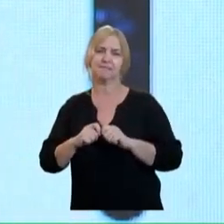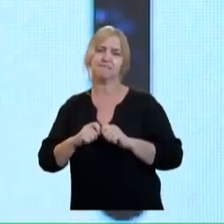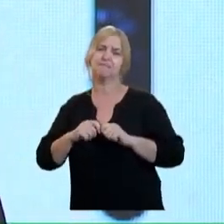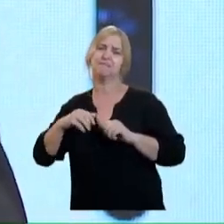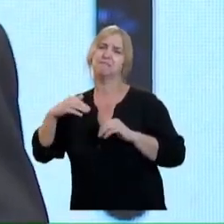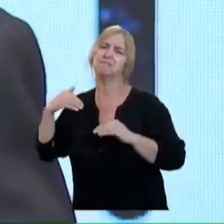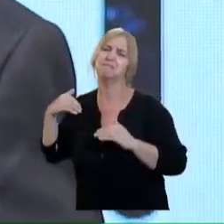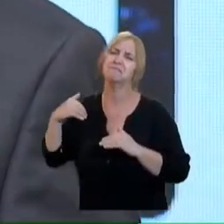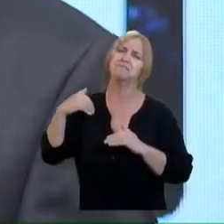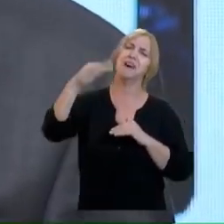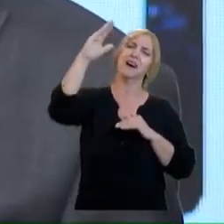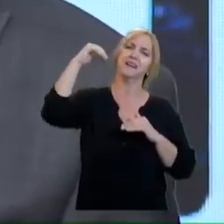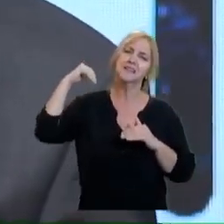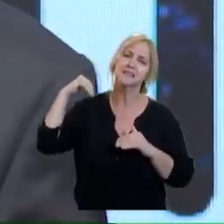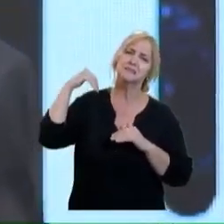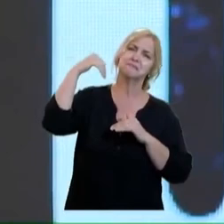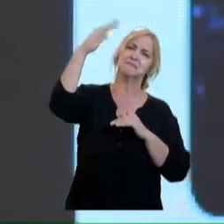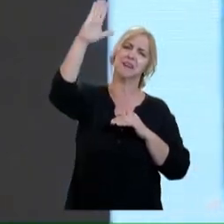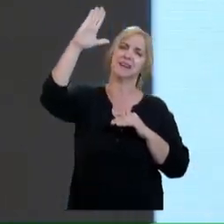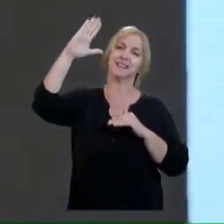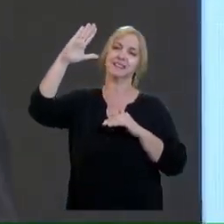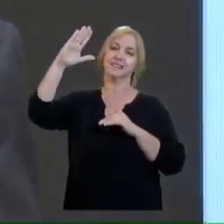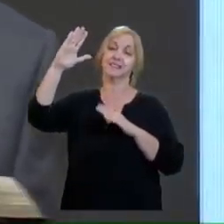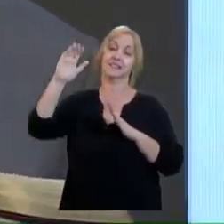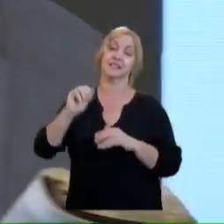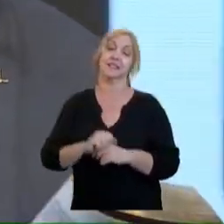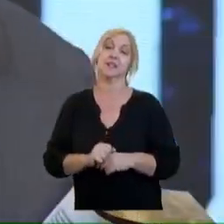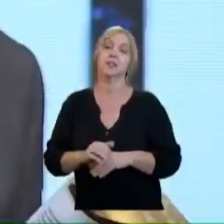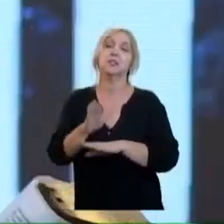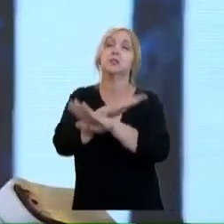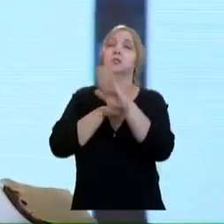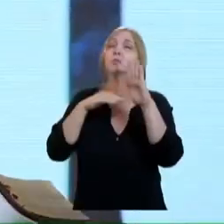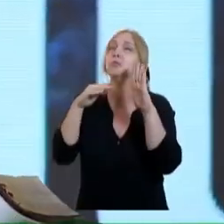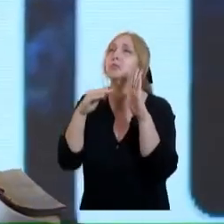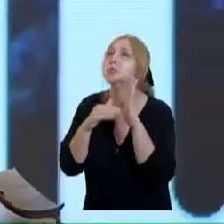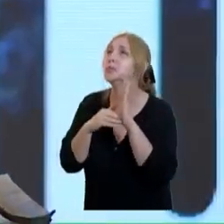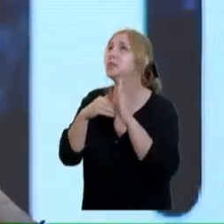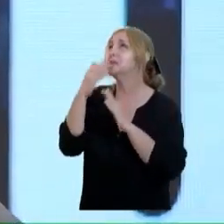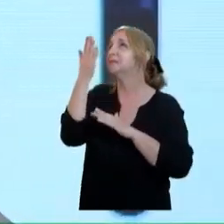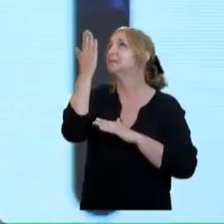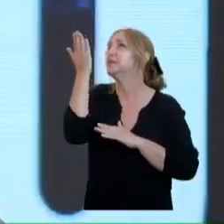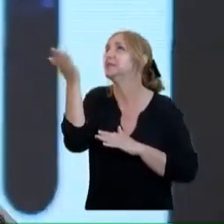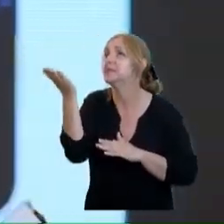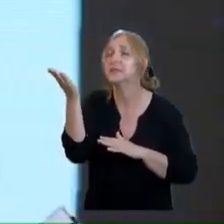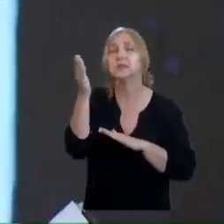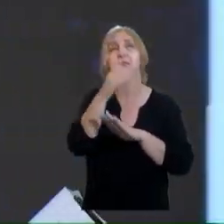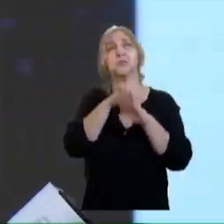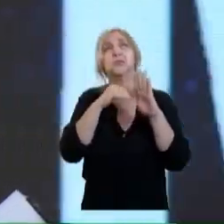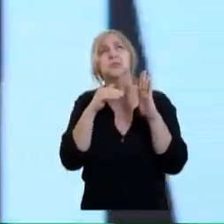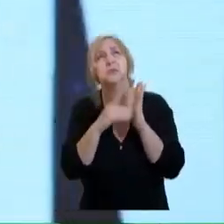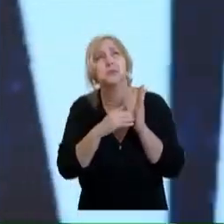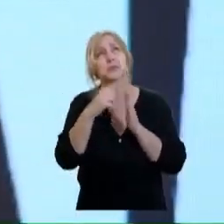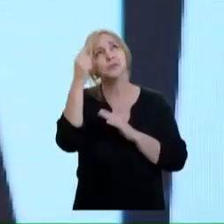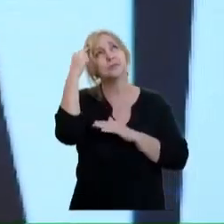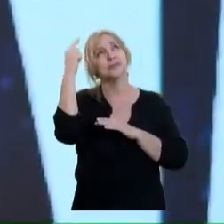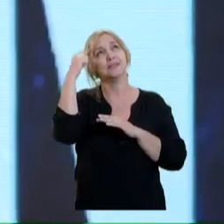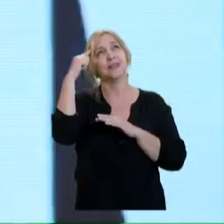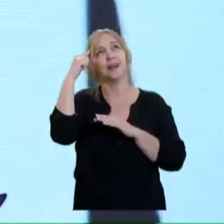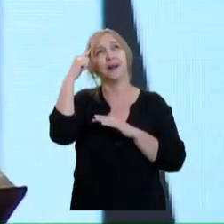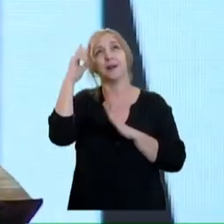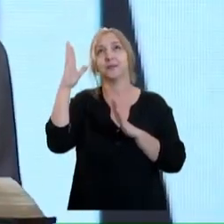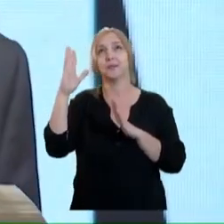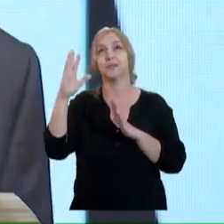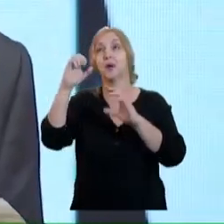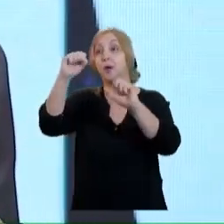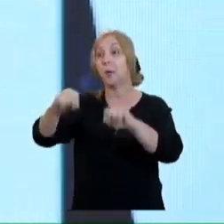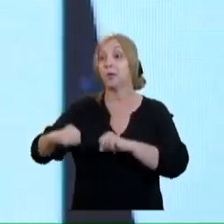infinitamente mais. Além de tudo que pedimos ou pensamos. Conforme o seu poder que em